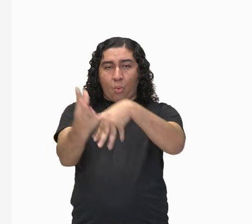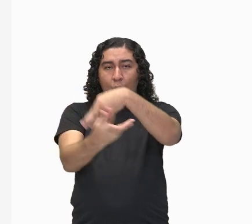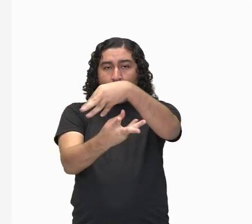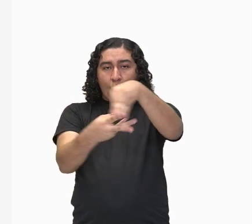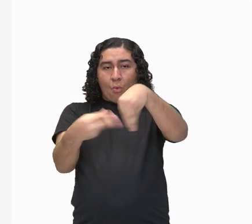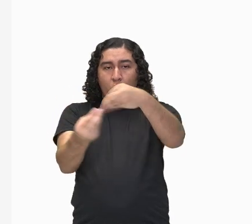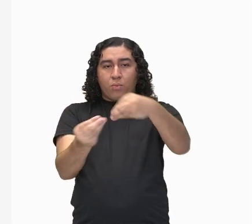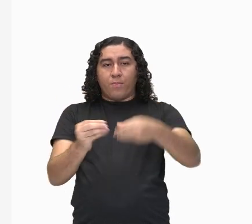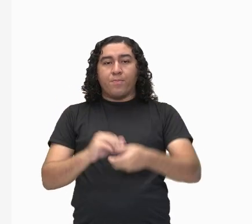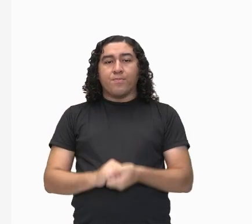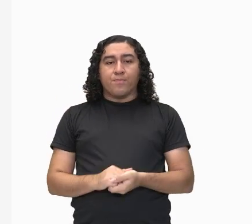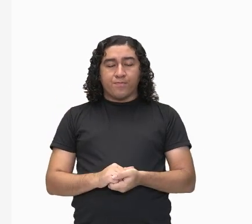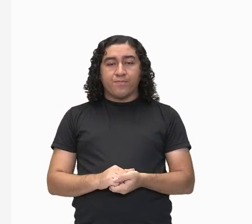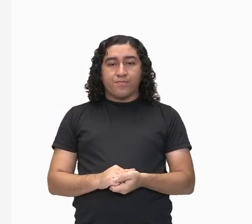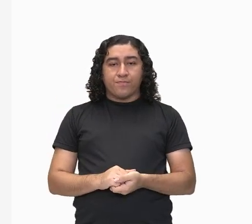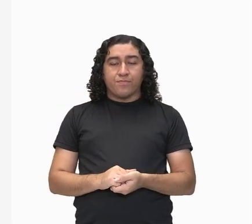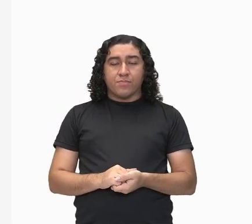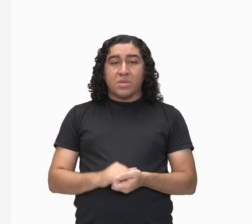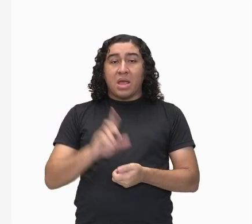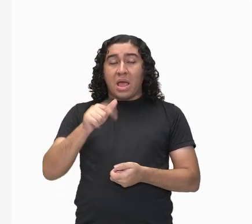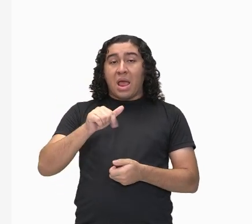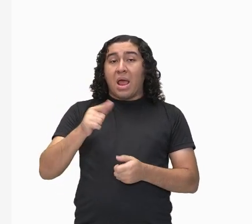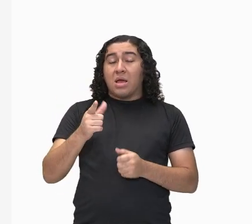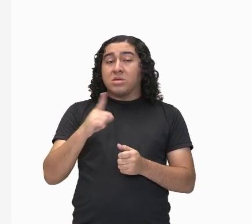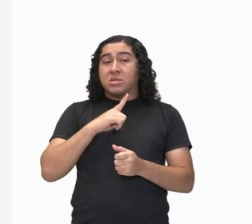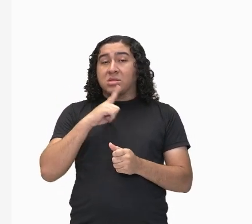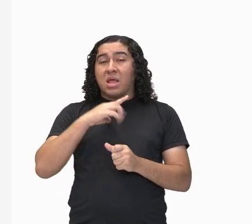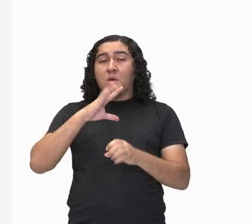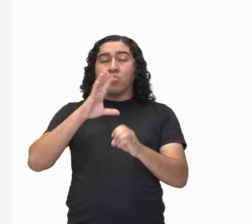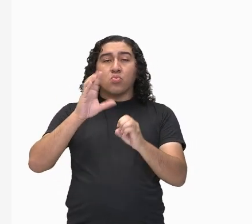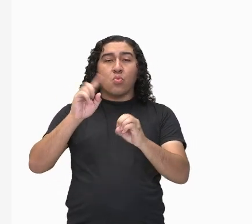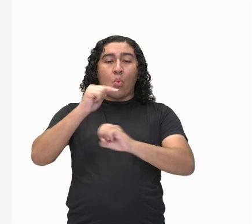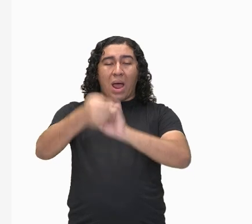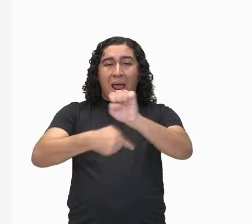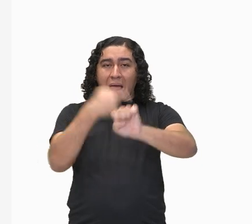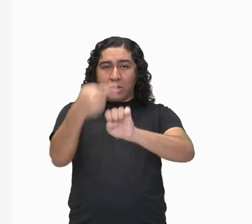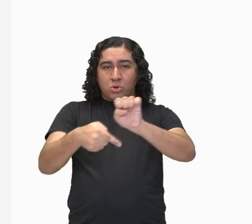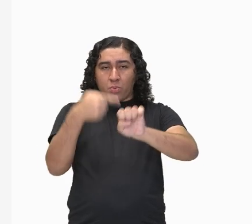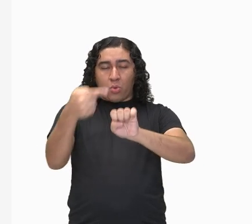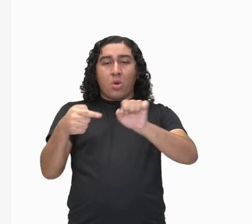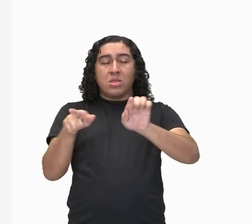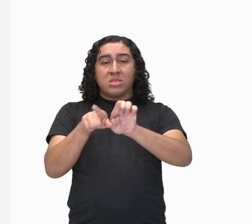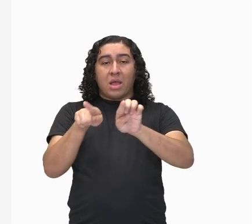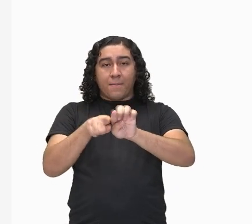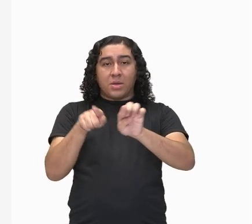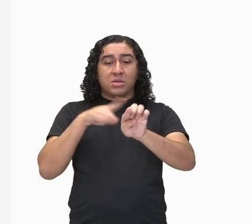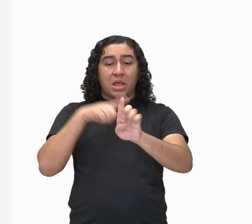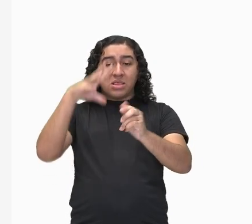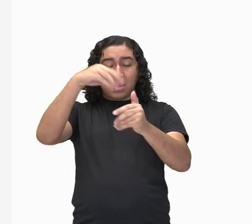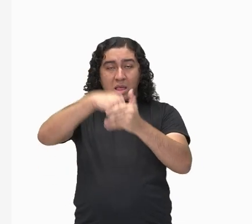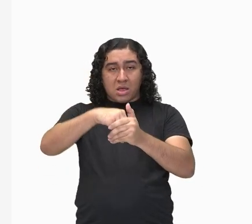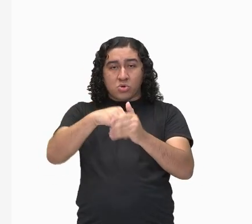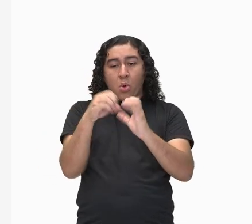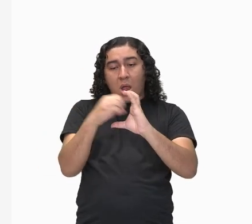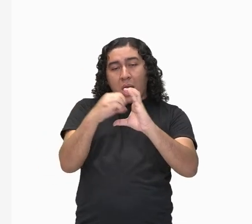fissão do núcleo de um átomo. Quando a gente fala de fissão, a gente está falando de uma quebra, diferente de